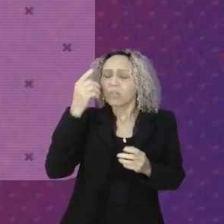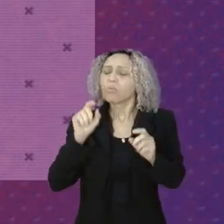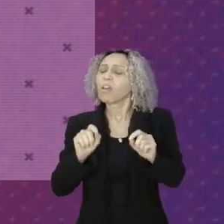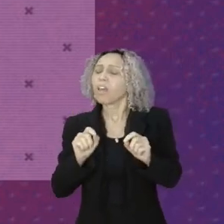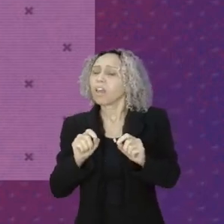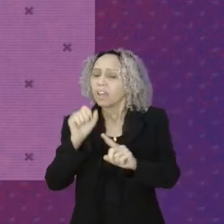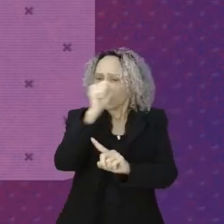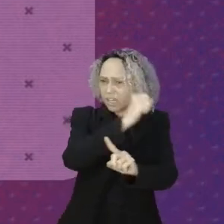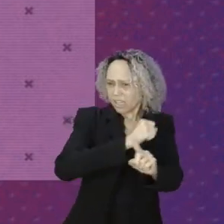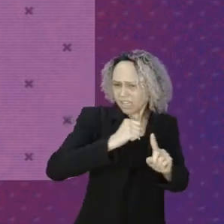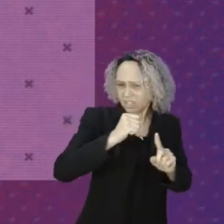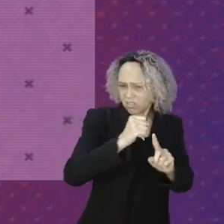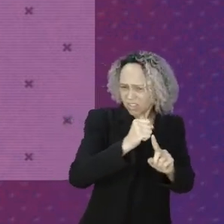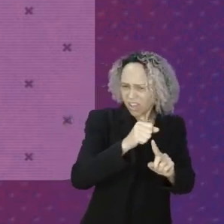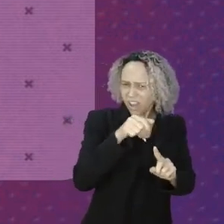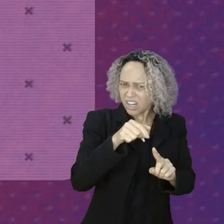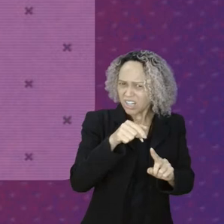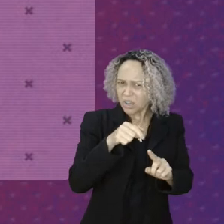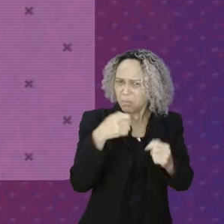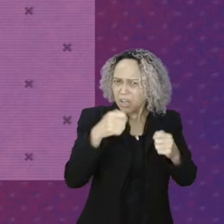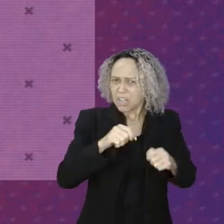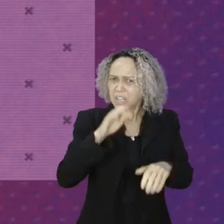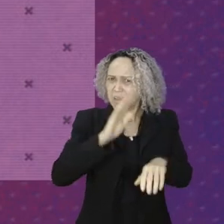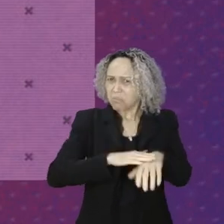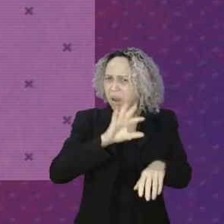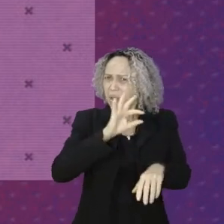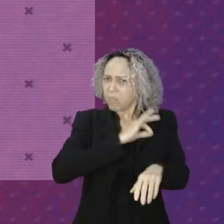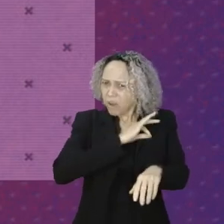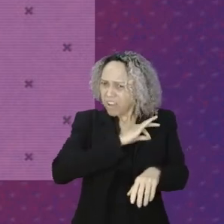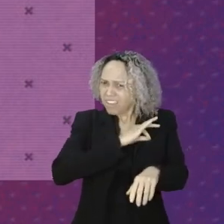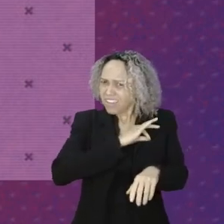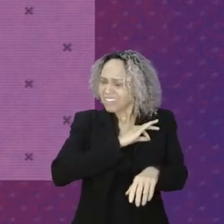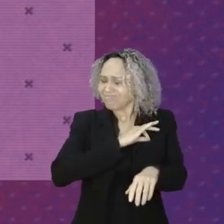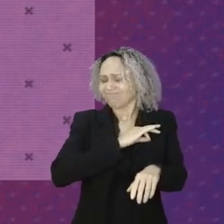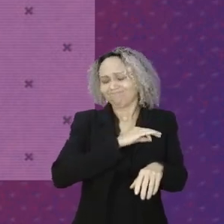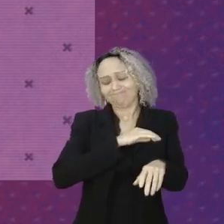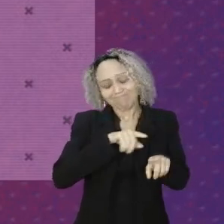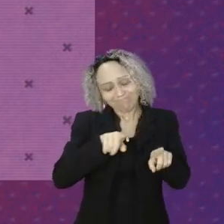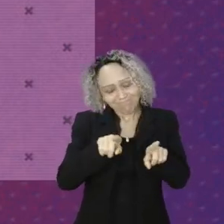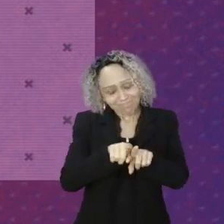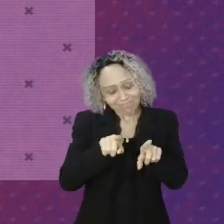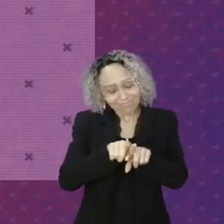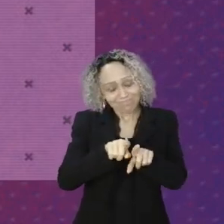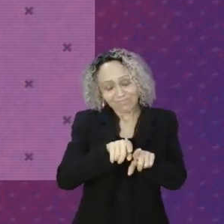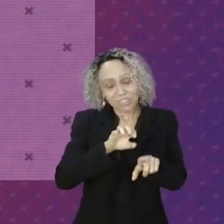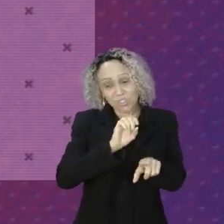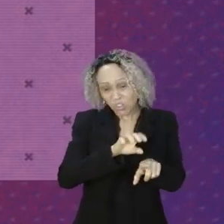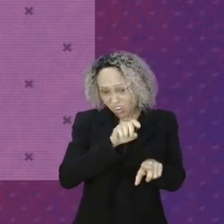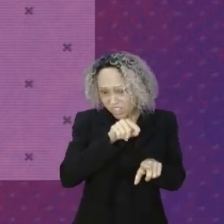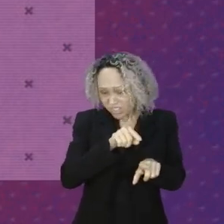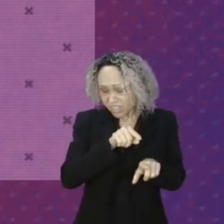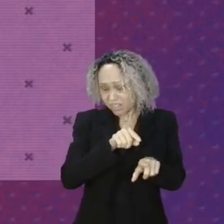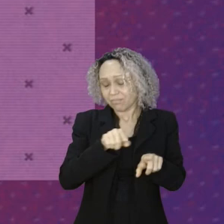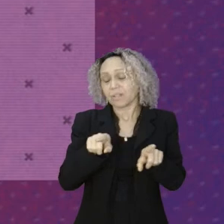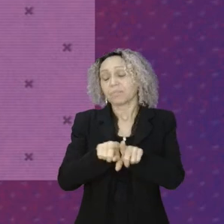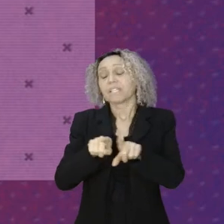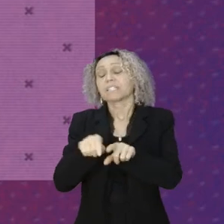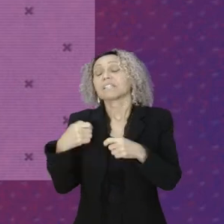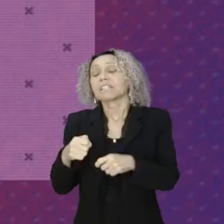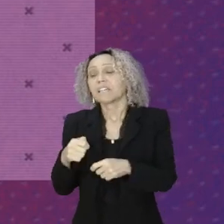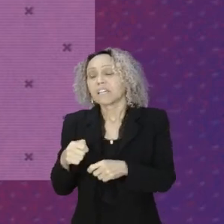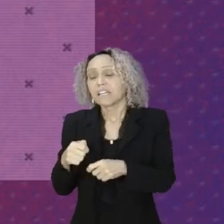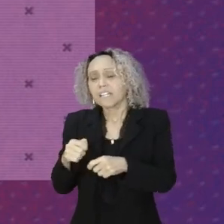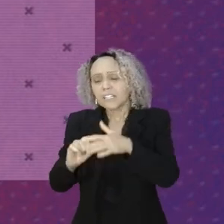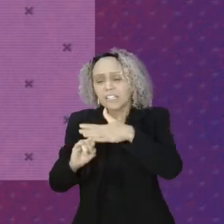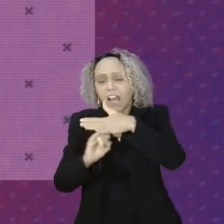precisando só de mais polícia, a sociedade está precisando de mais Estado. Que o Estado interfira nas